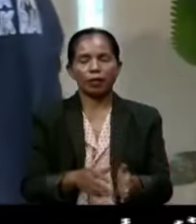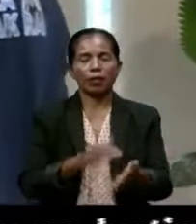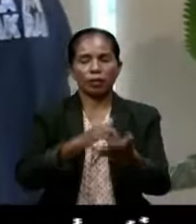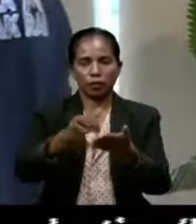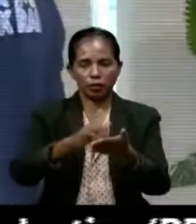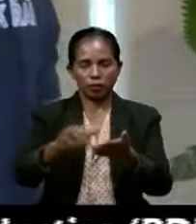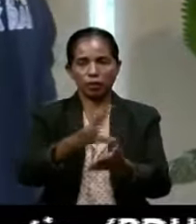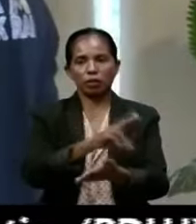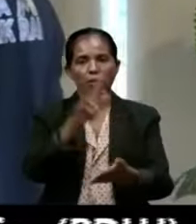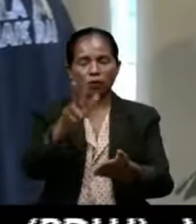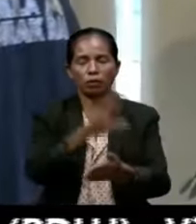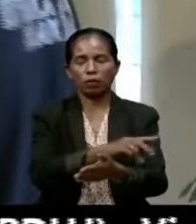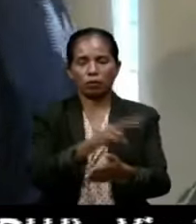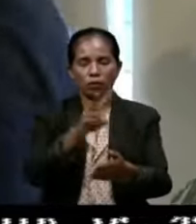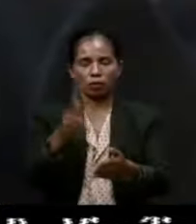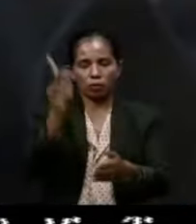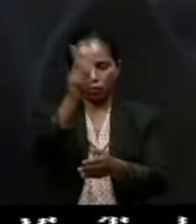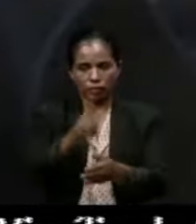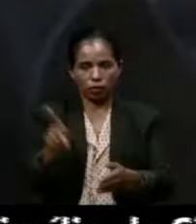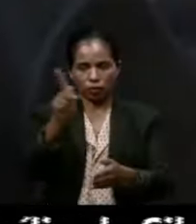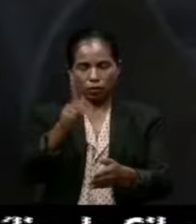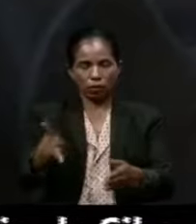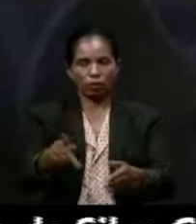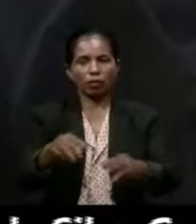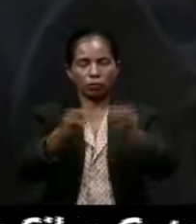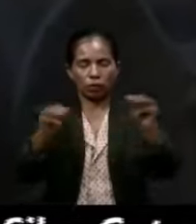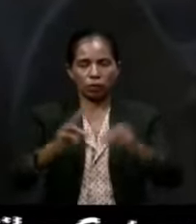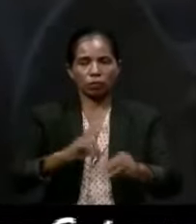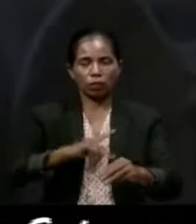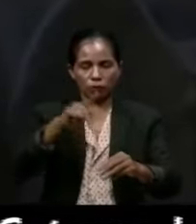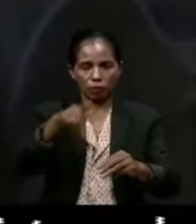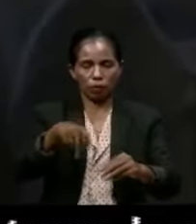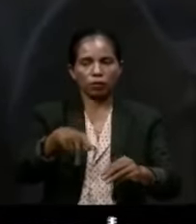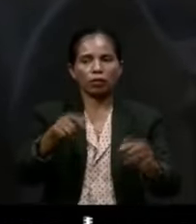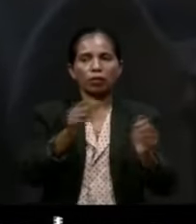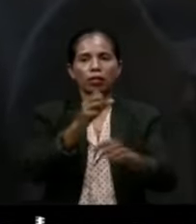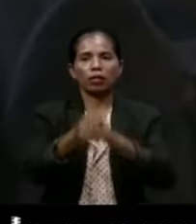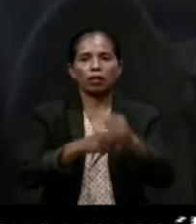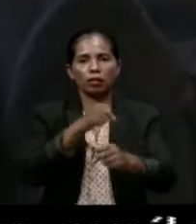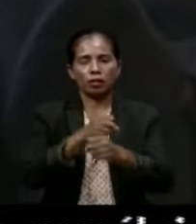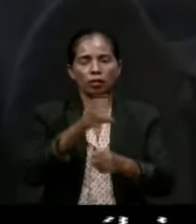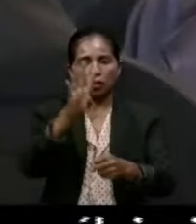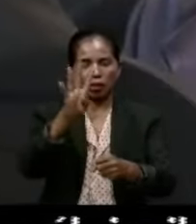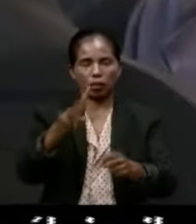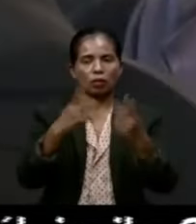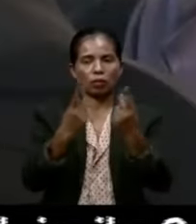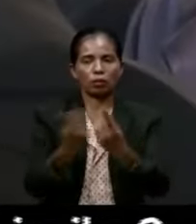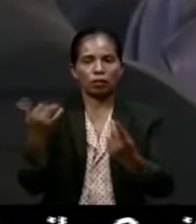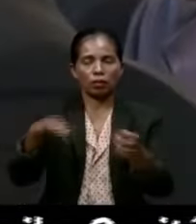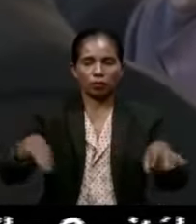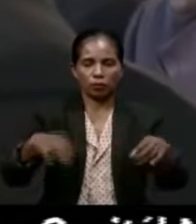halo prospeção no pesquisa mineral metálico bloco tolu e município Lauteng nei, ho duração tinan hat, me ba empresa sira se